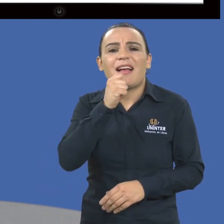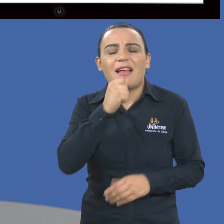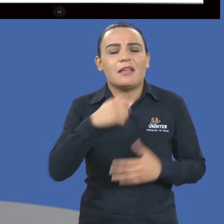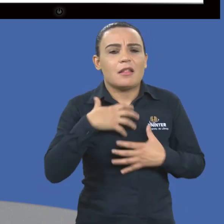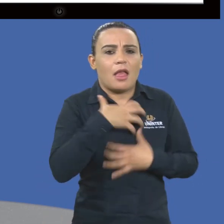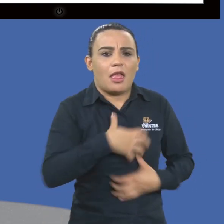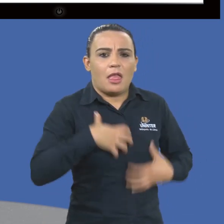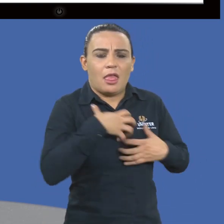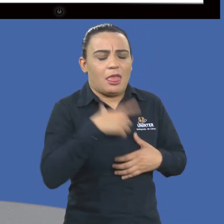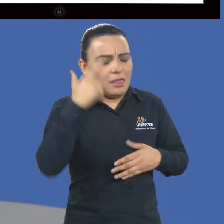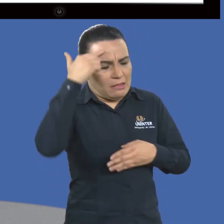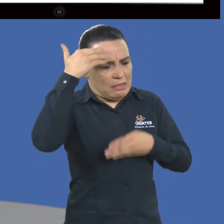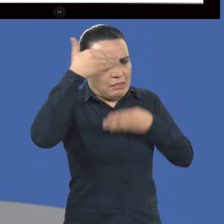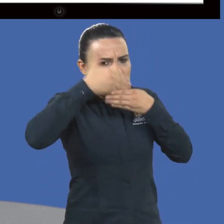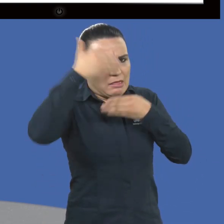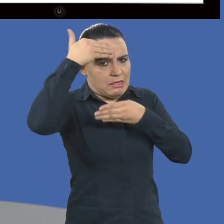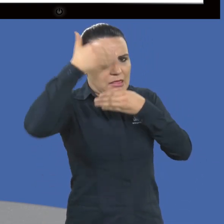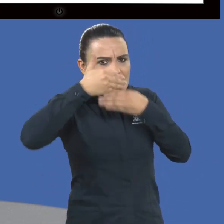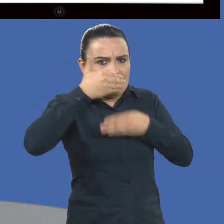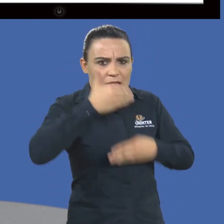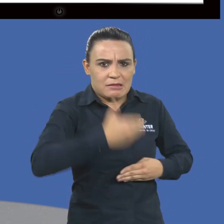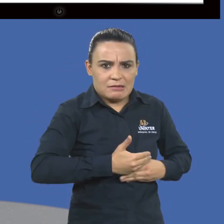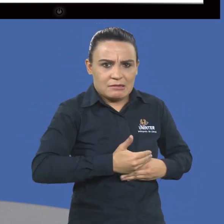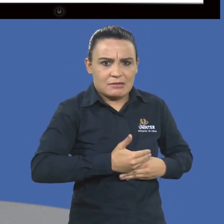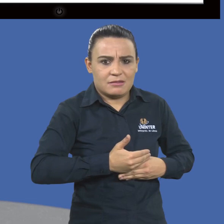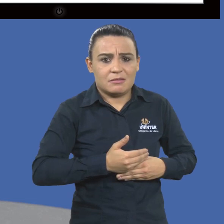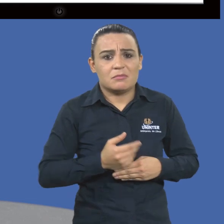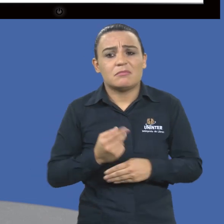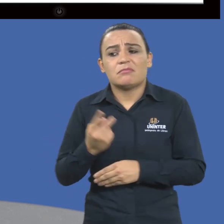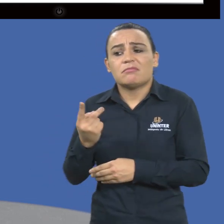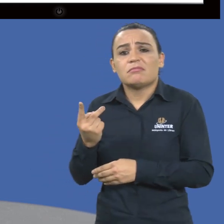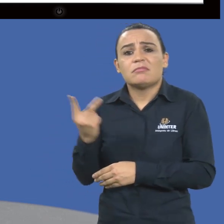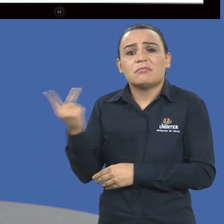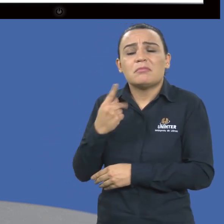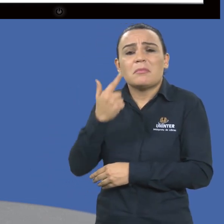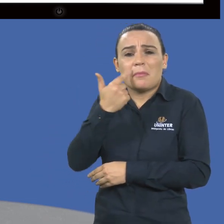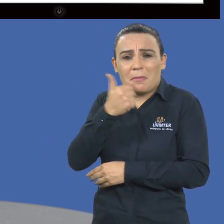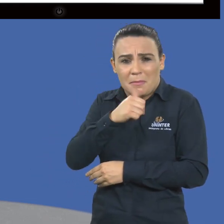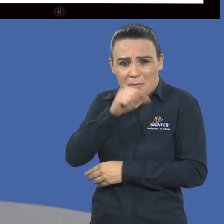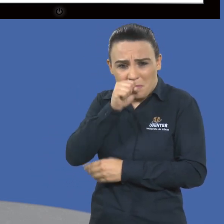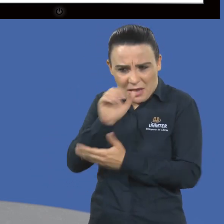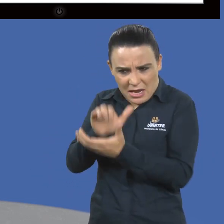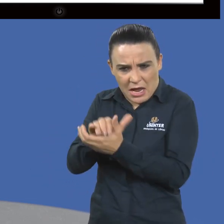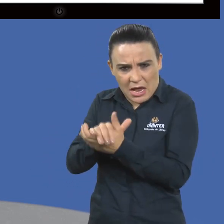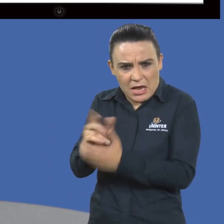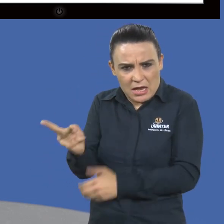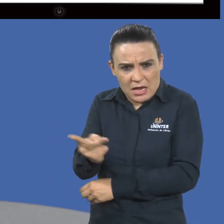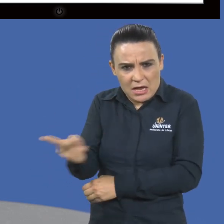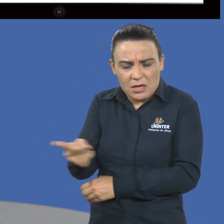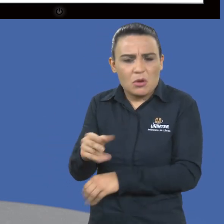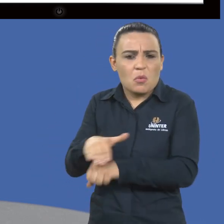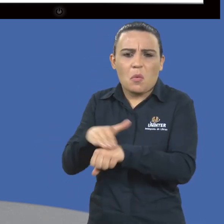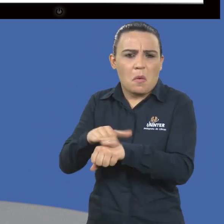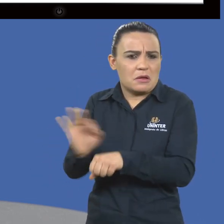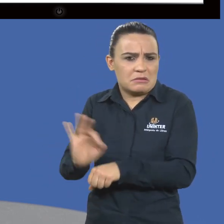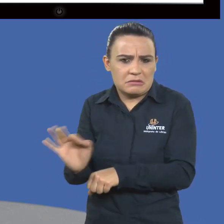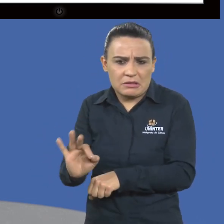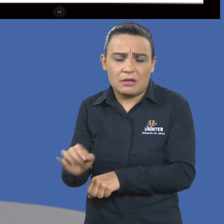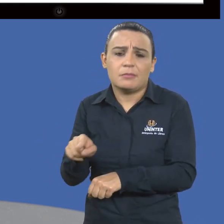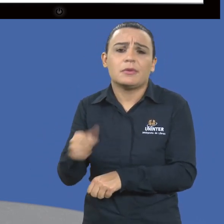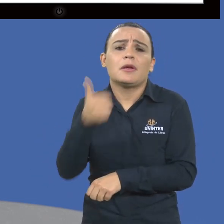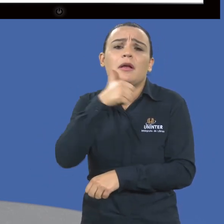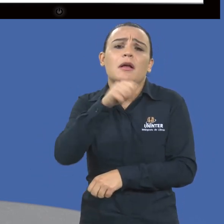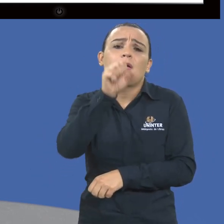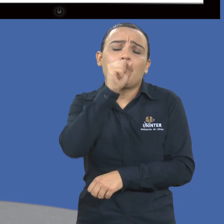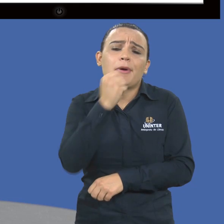o pai e a mãe não estão estruturados, não conversam sobre as questões, ou quando a